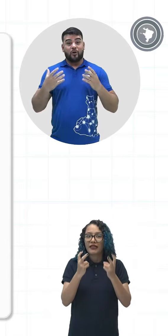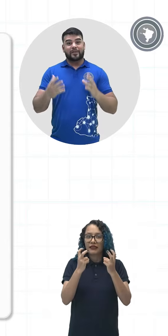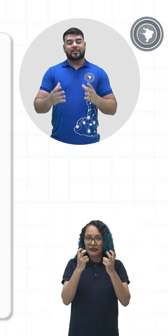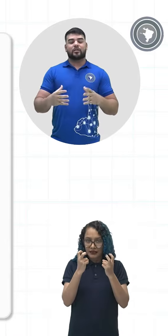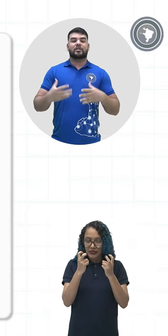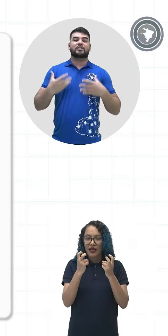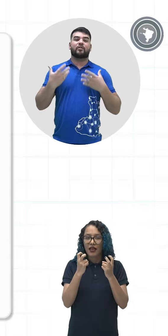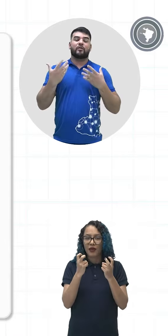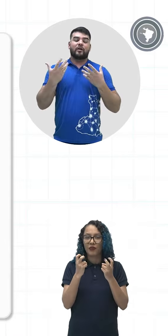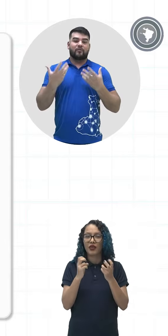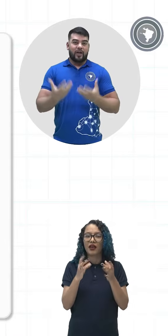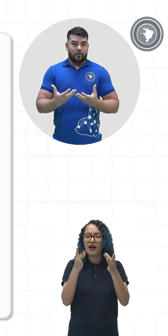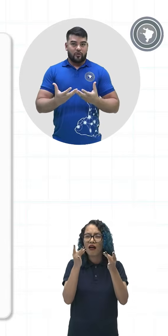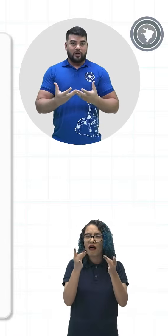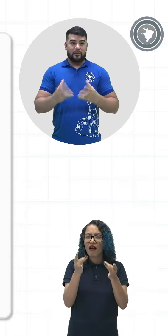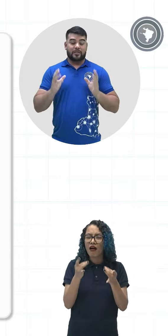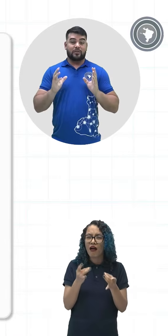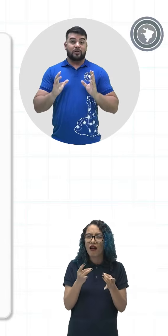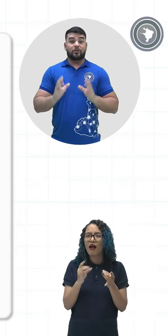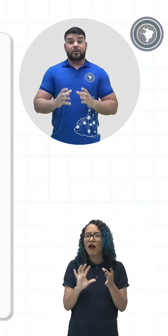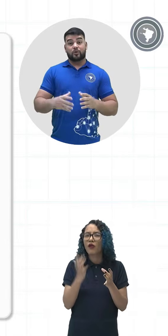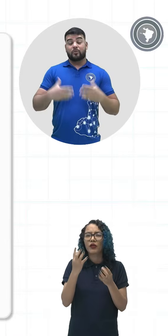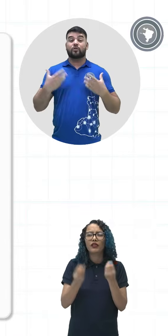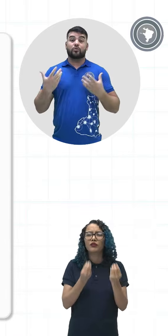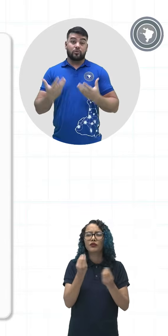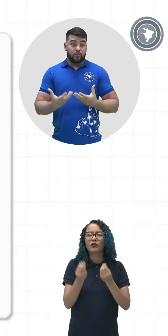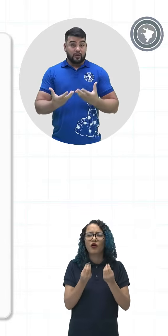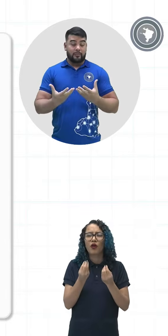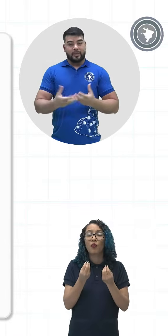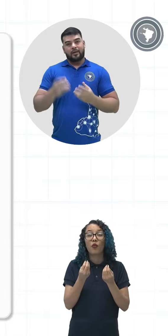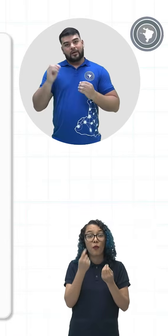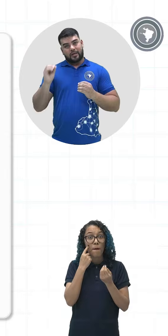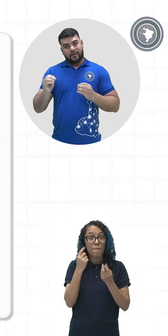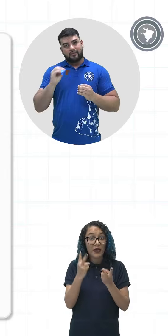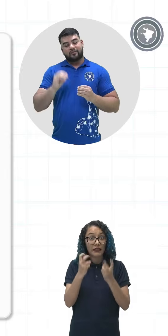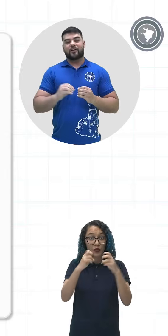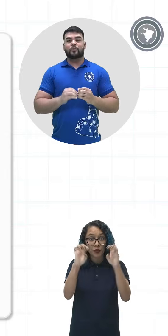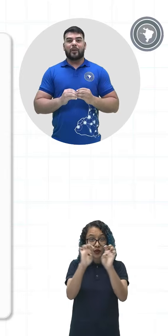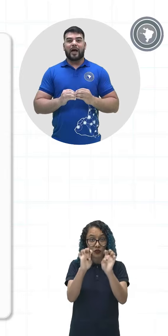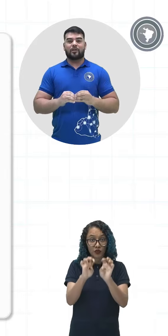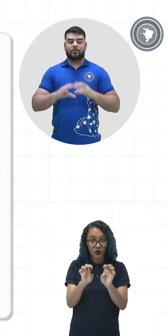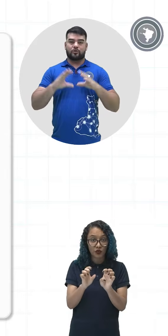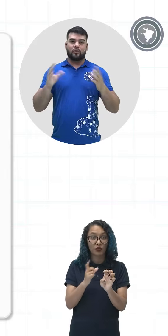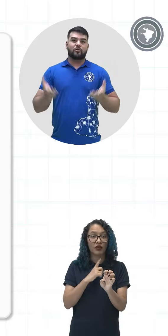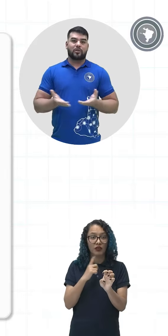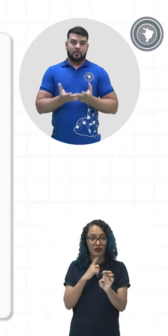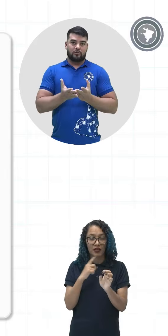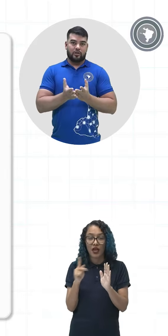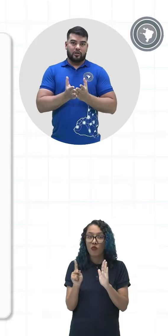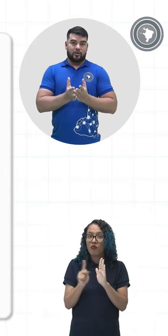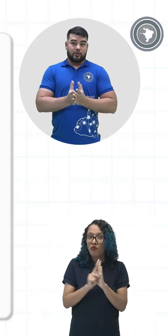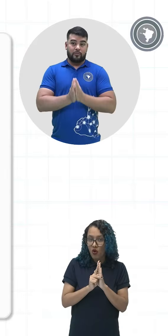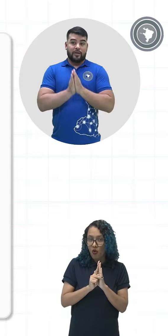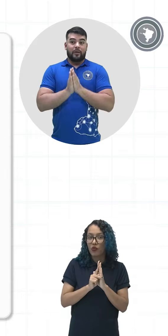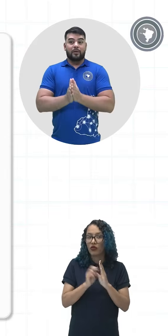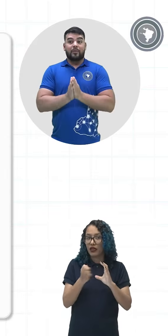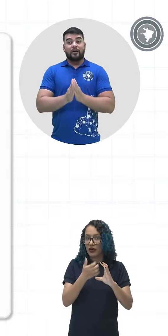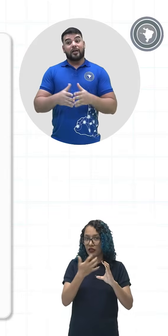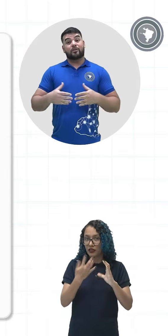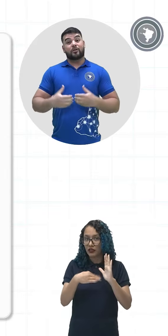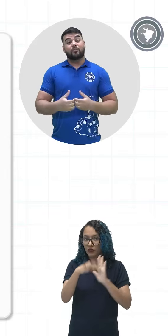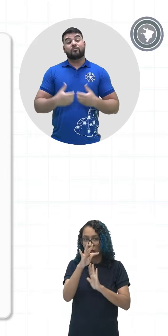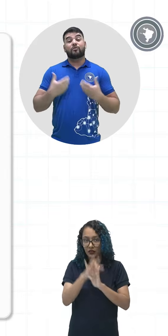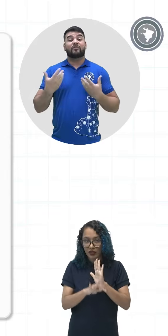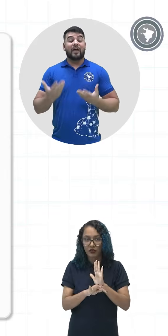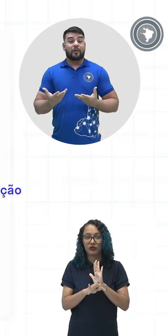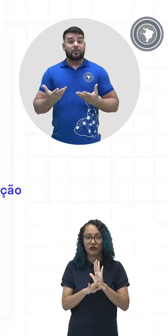ocorrendo. E como essa descrição vai ocorrer? Percebe que nós temos uma estrutura que faz parte de todo o texto descritivo. Primeiro,